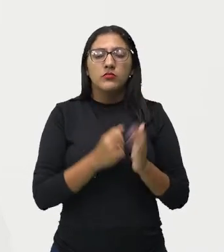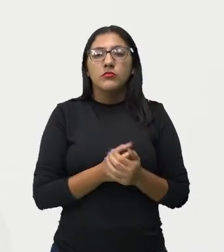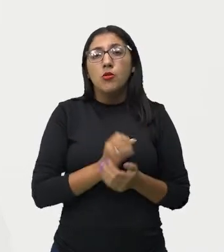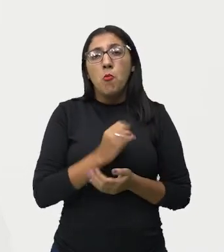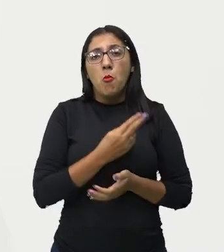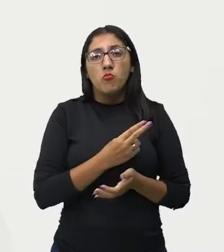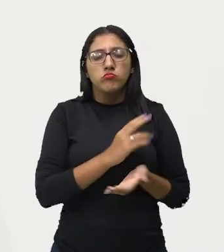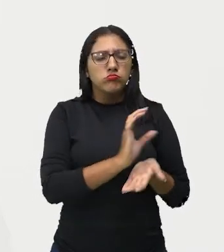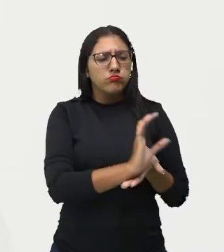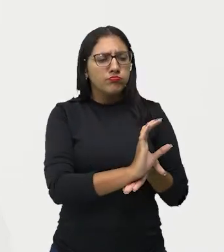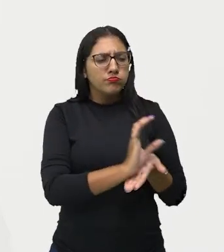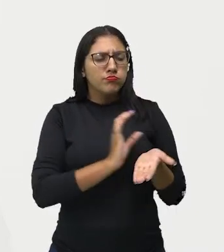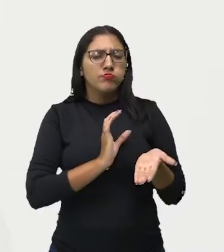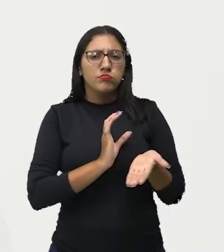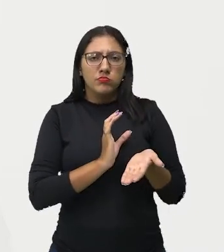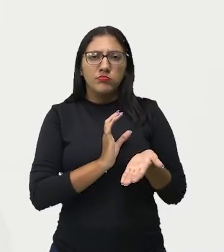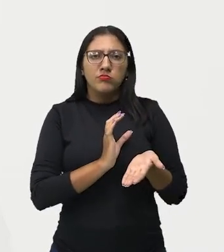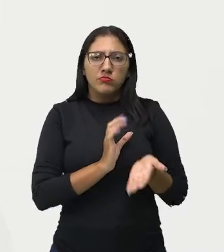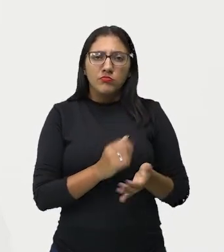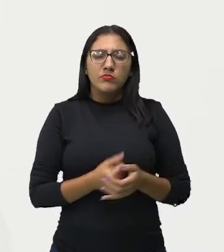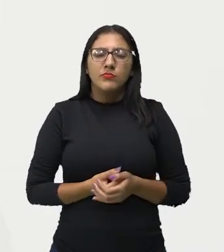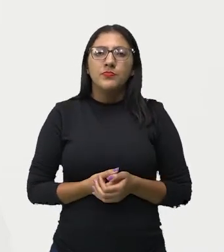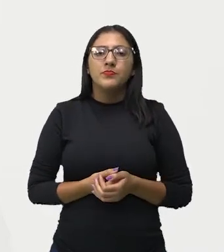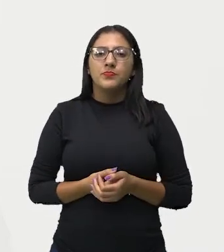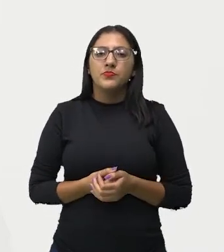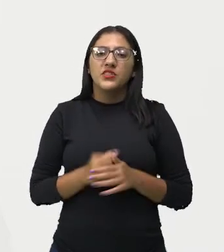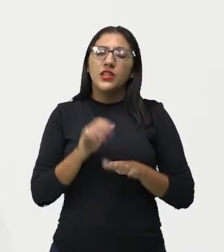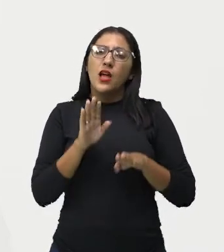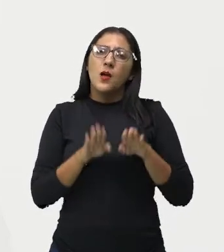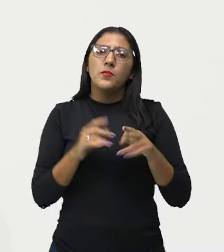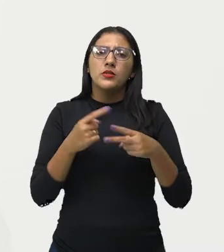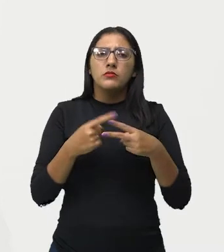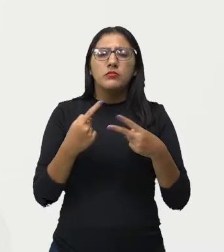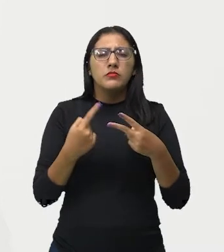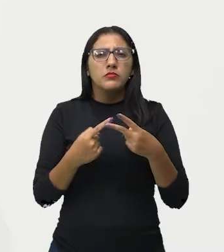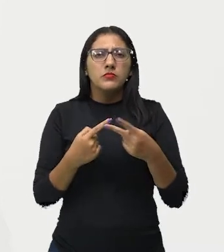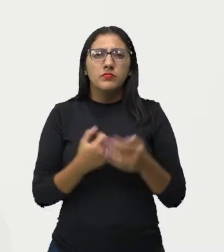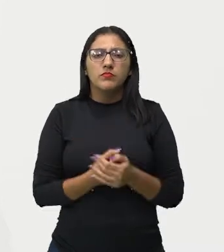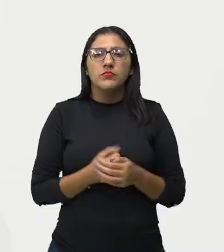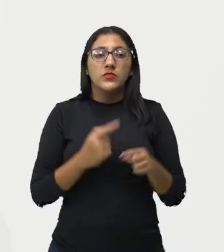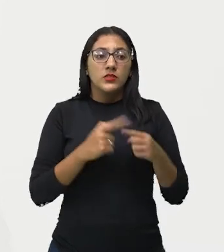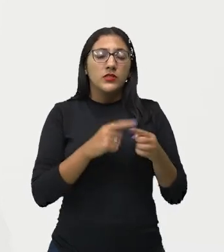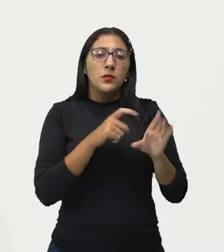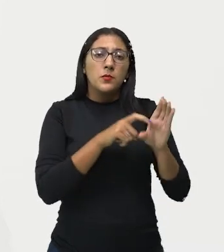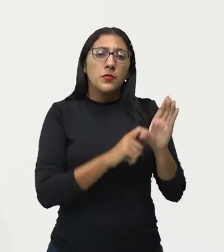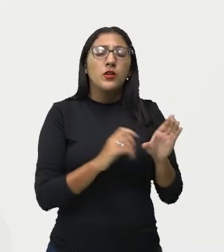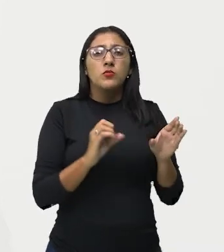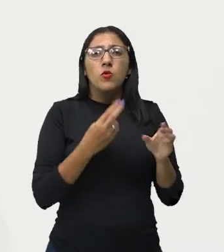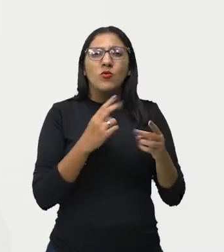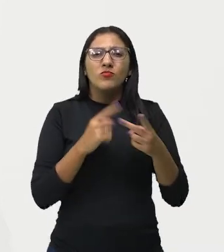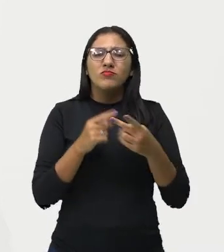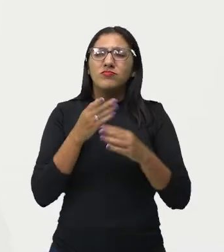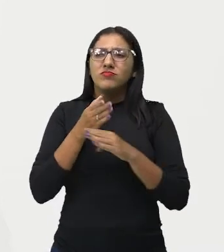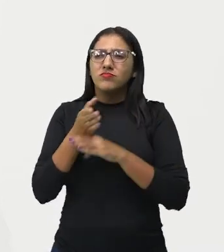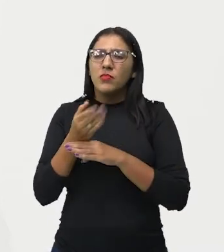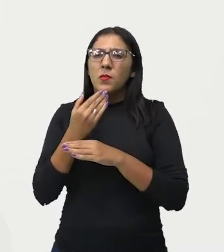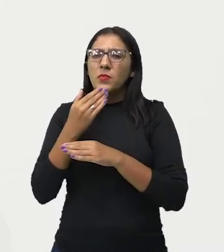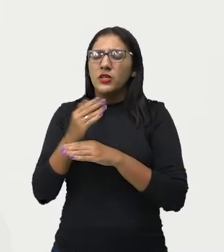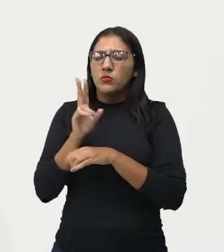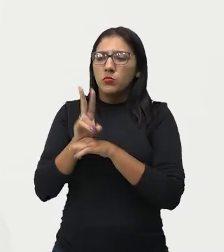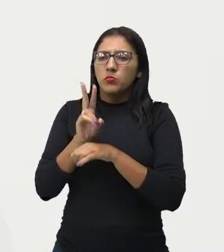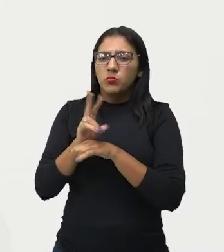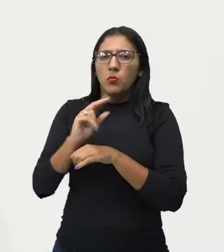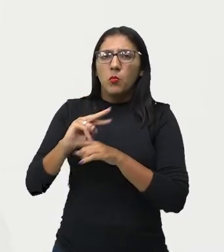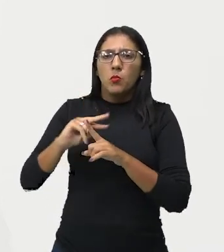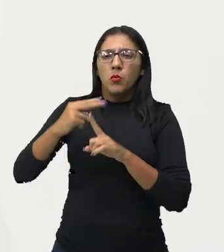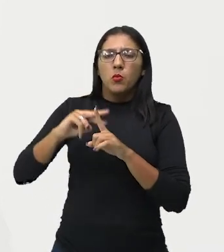ou recebida, tá bom? De repente, se você fez investimento, você vai receber algo referente a esta